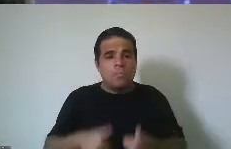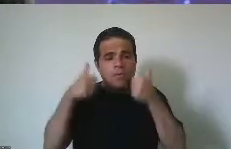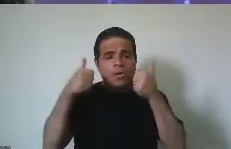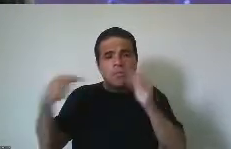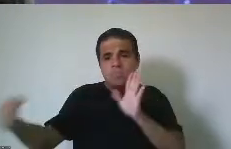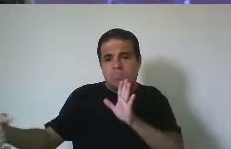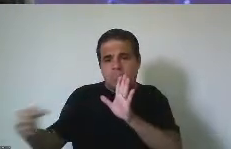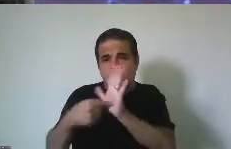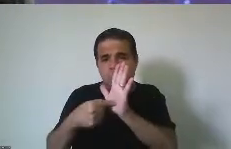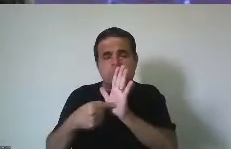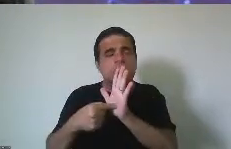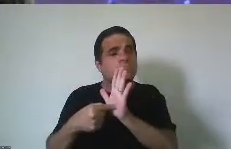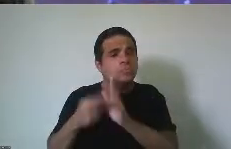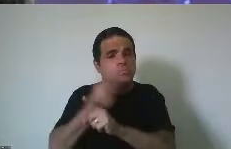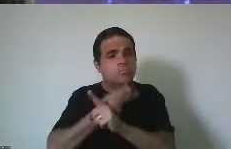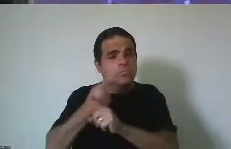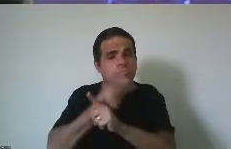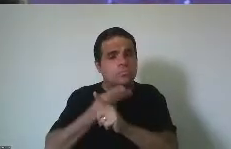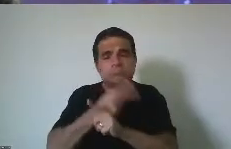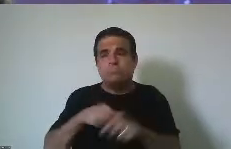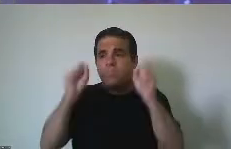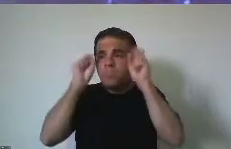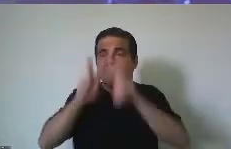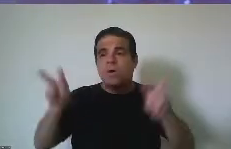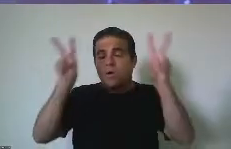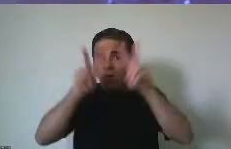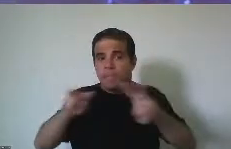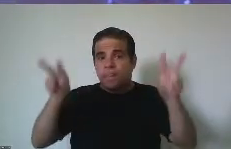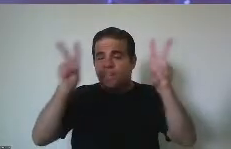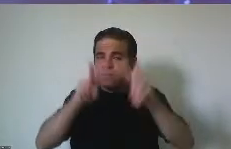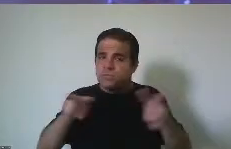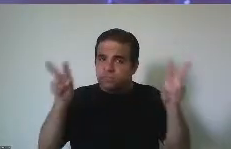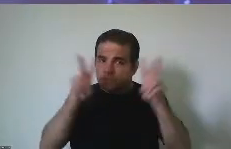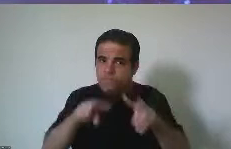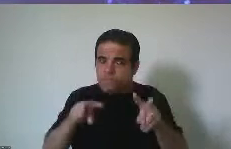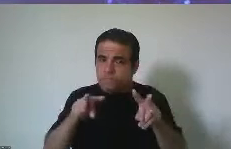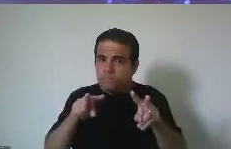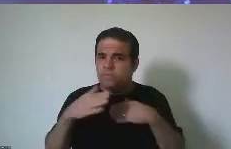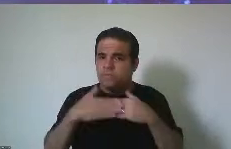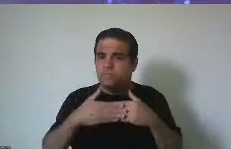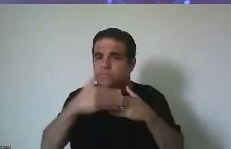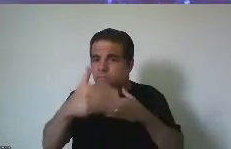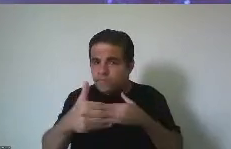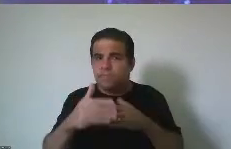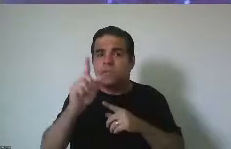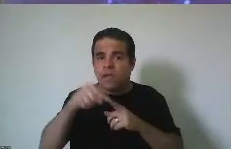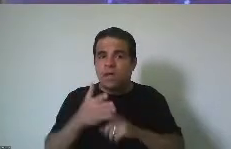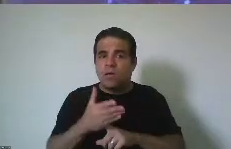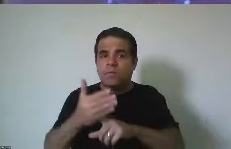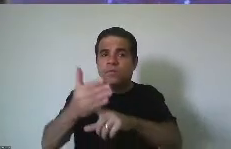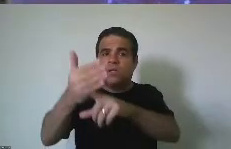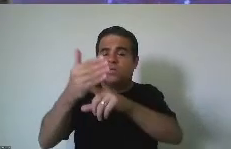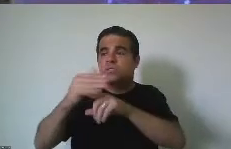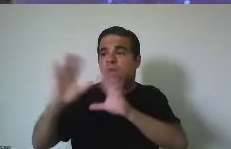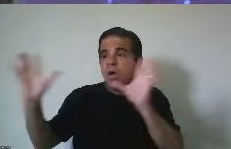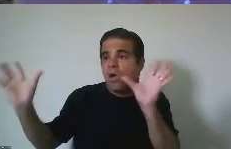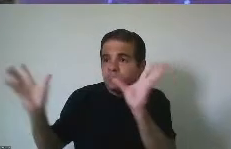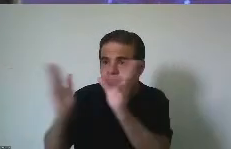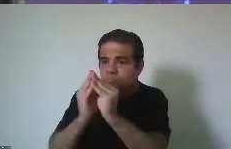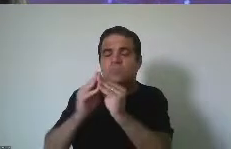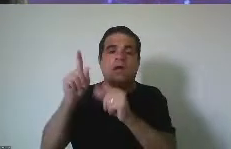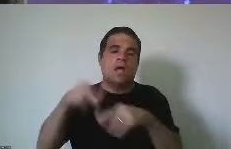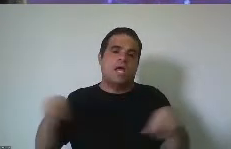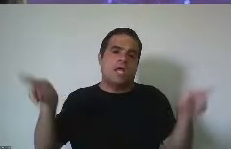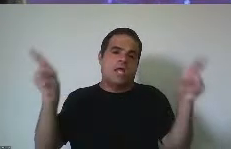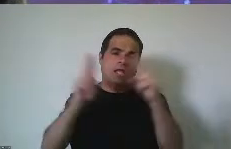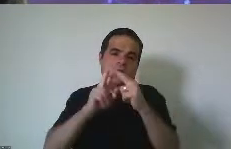fazer buscar viabilidade disso que é basicamente uma tecnologia para a gente otimizar o uso da rede já